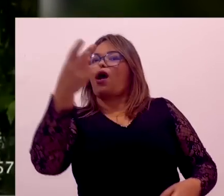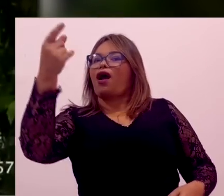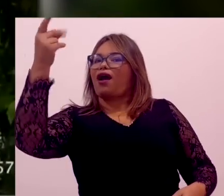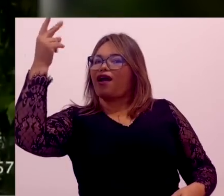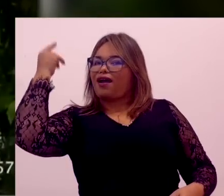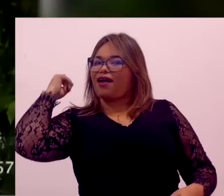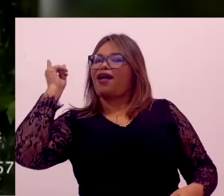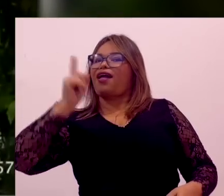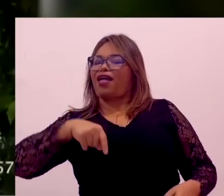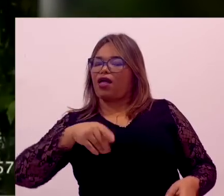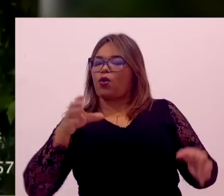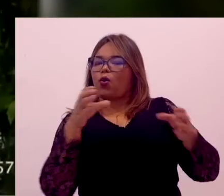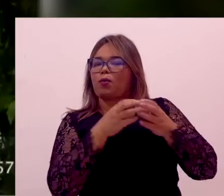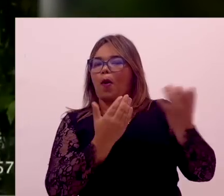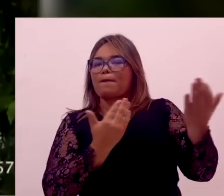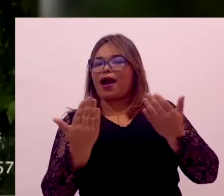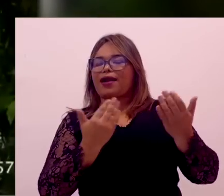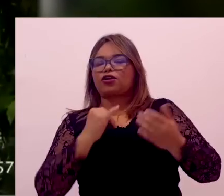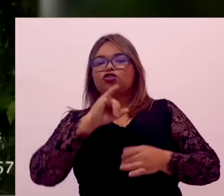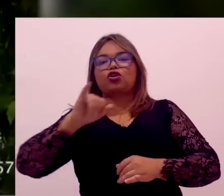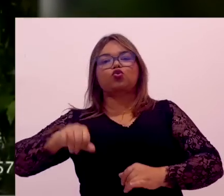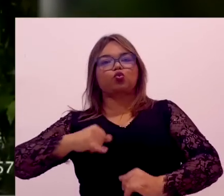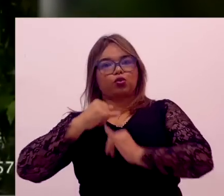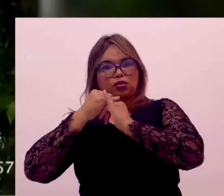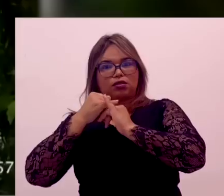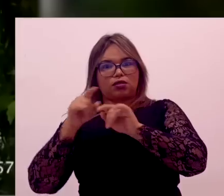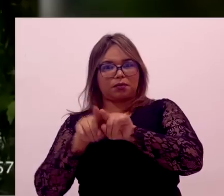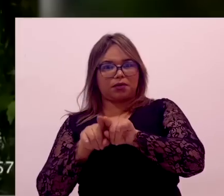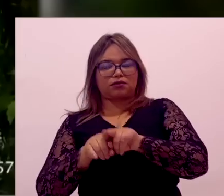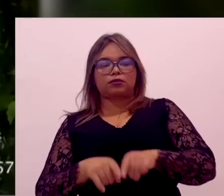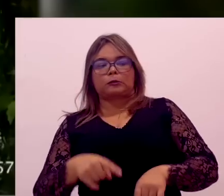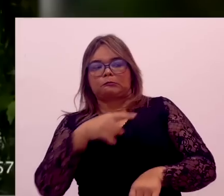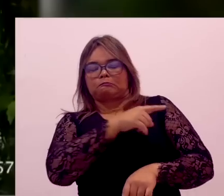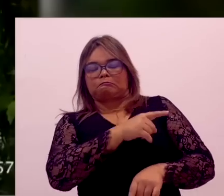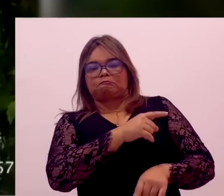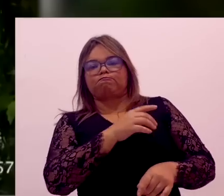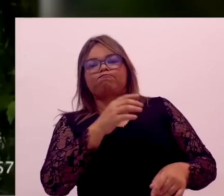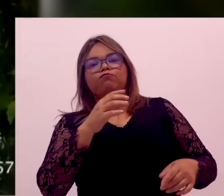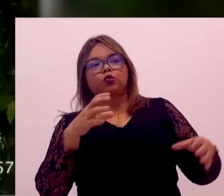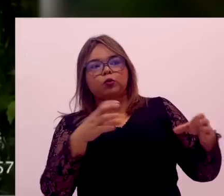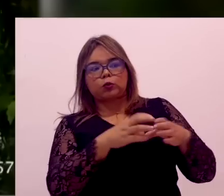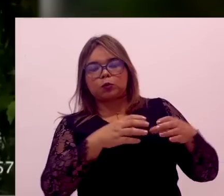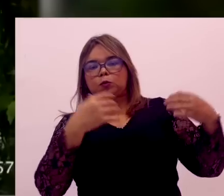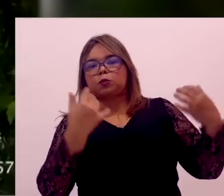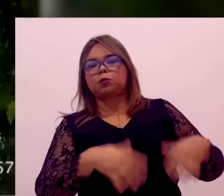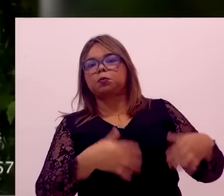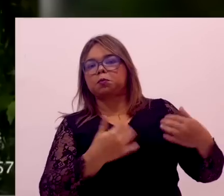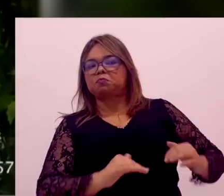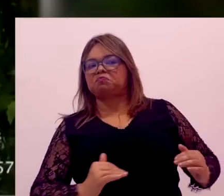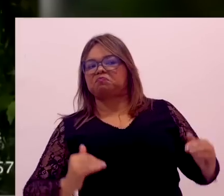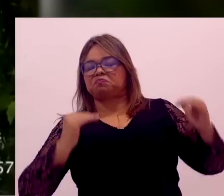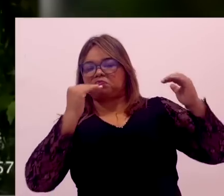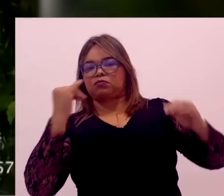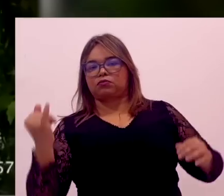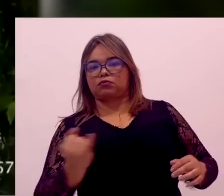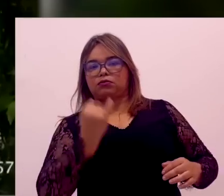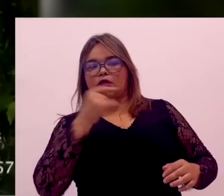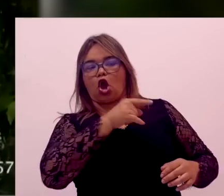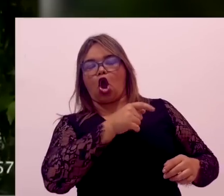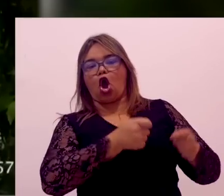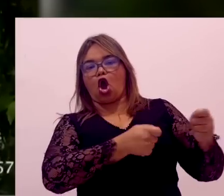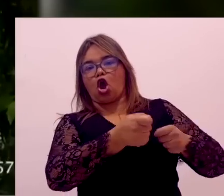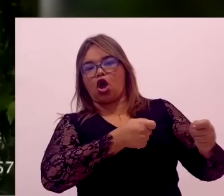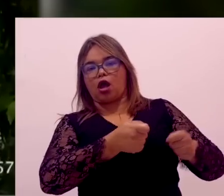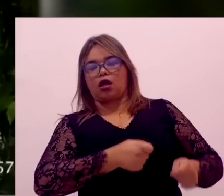Então eles eram a mais poderosa ordem para controlar não apenas os aspectos militares, porque eles eram cavaleiros,